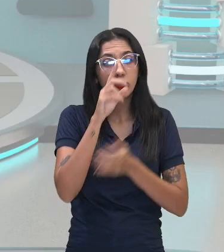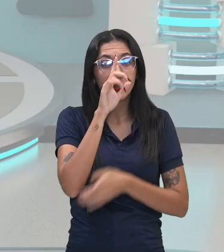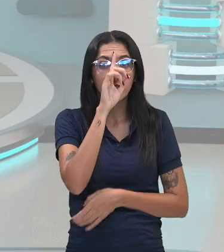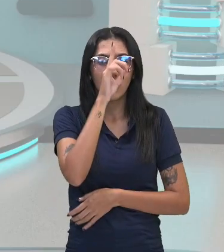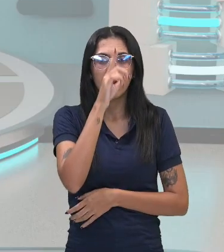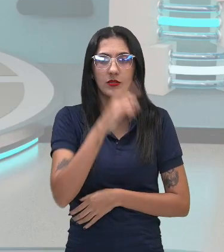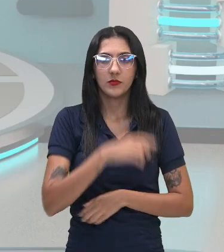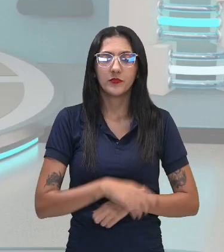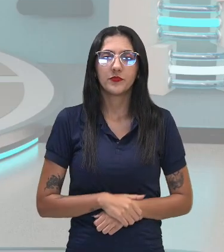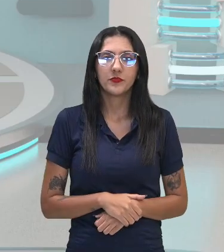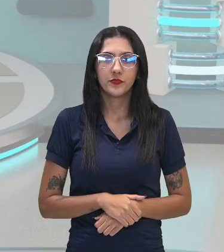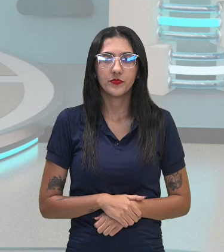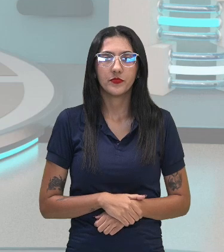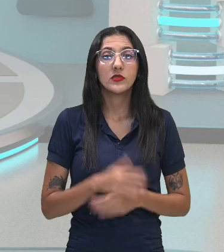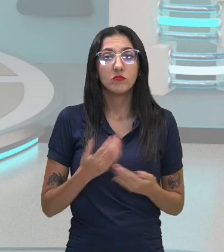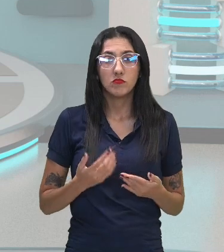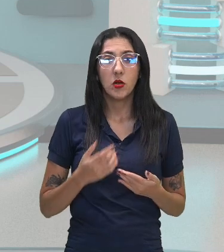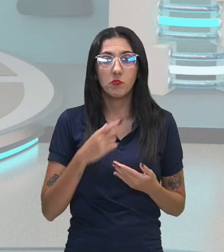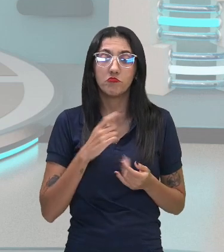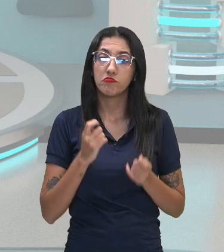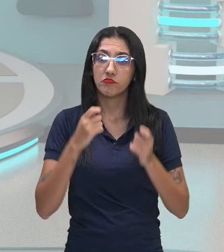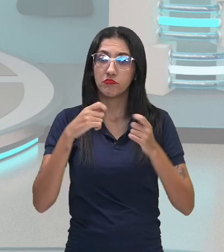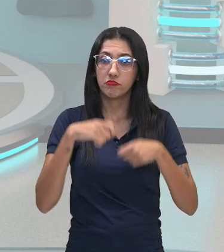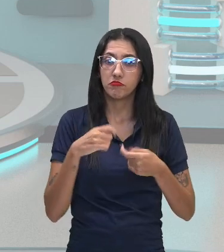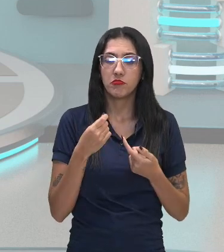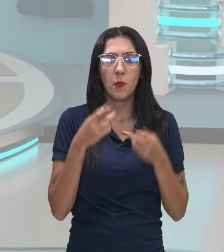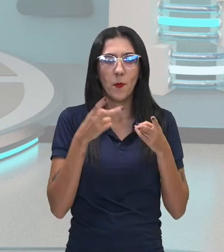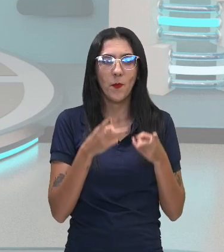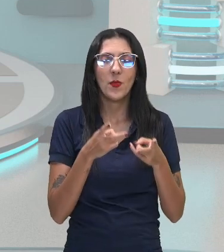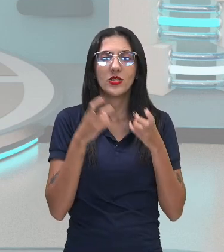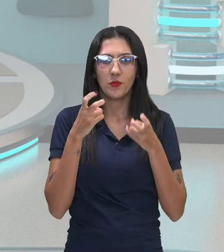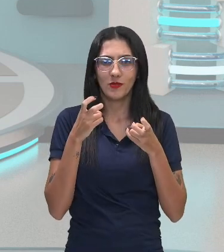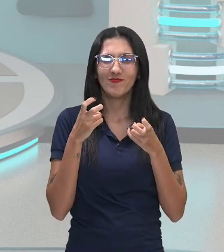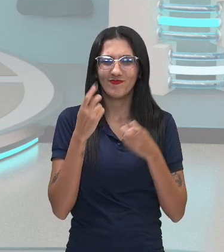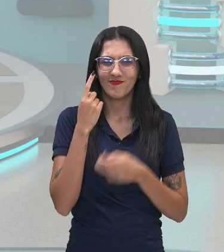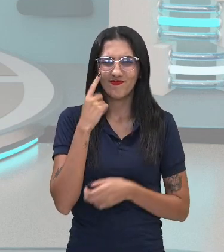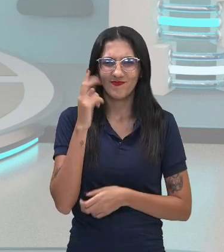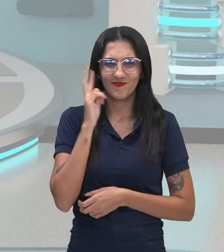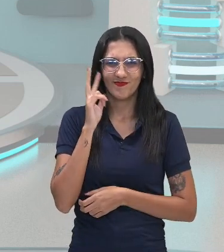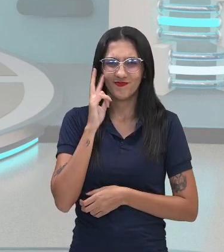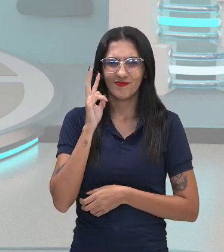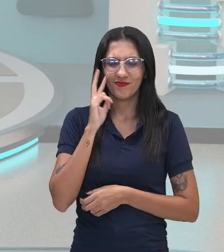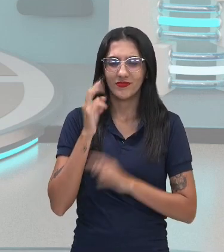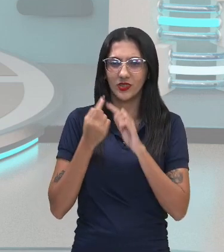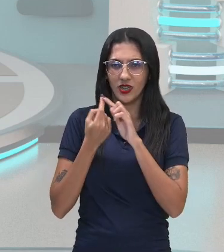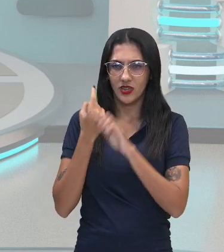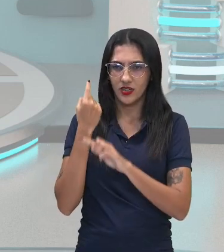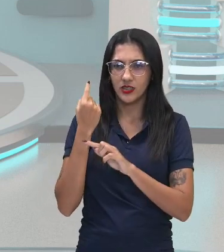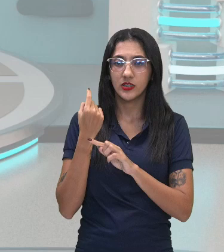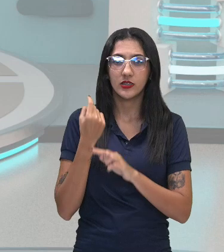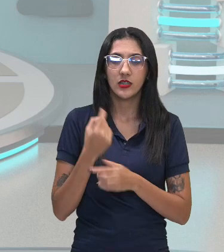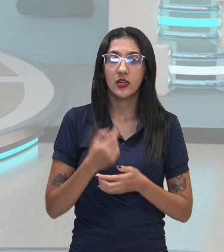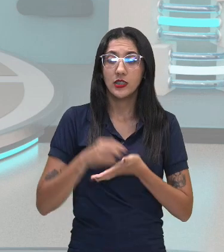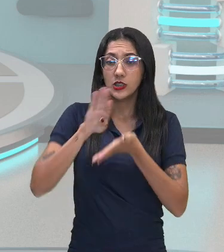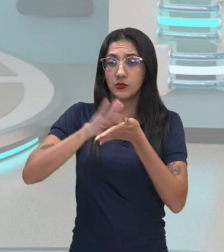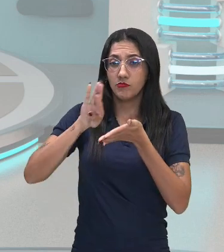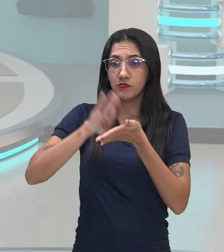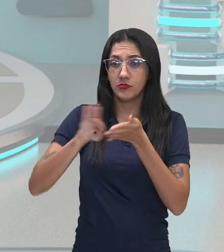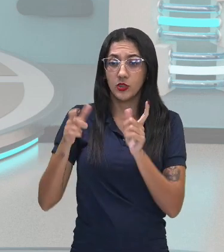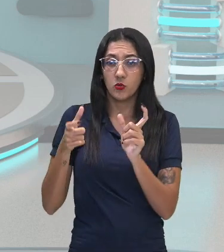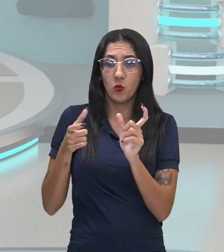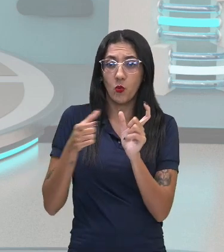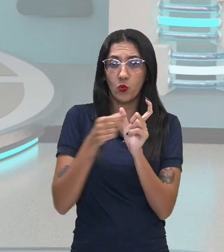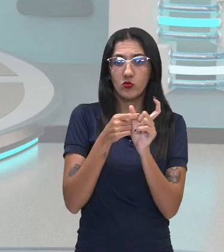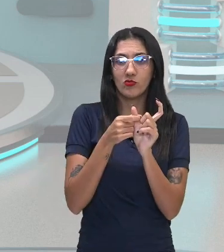Então, nós podemos ver que se na anterior, tirando a conjunção, vai dar uma